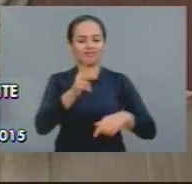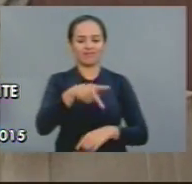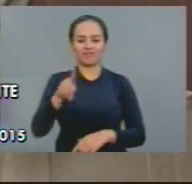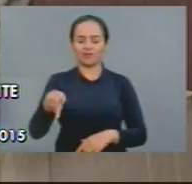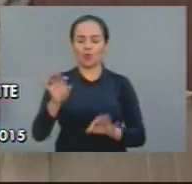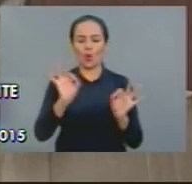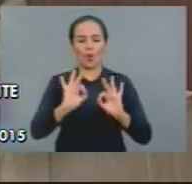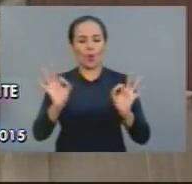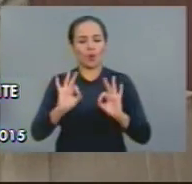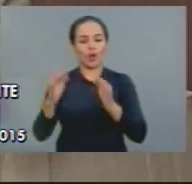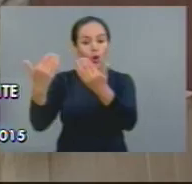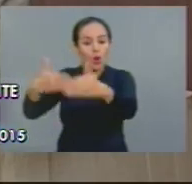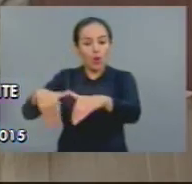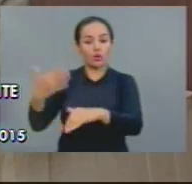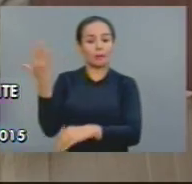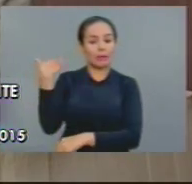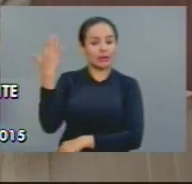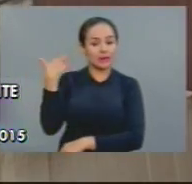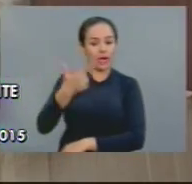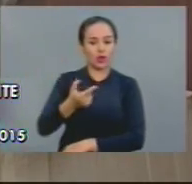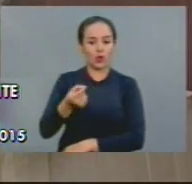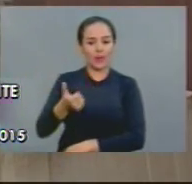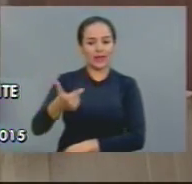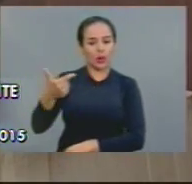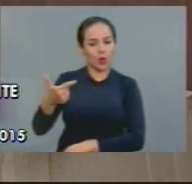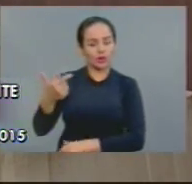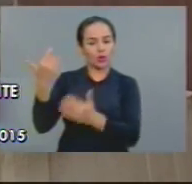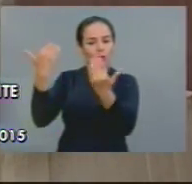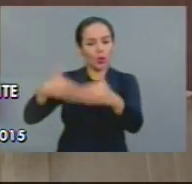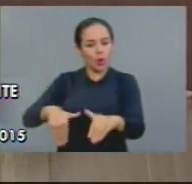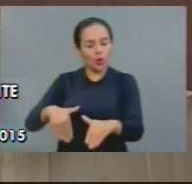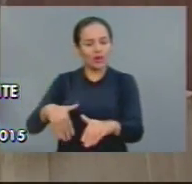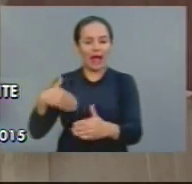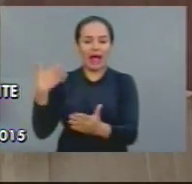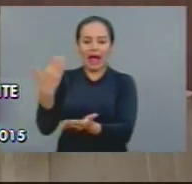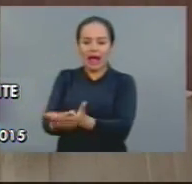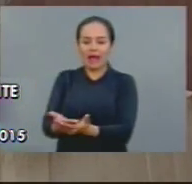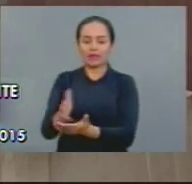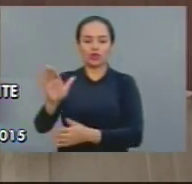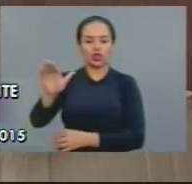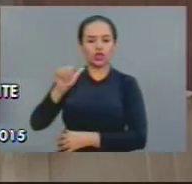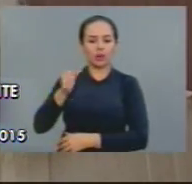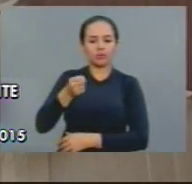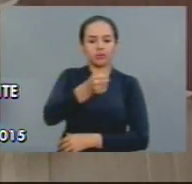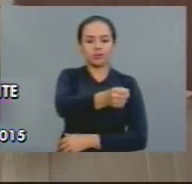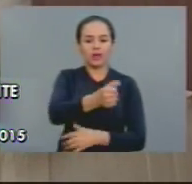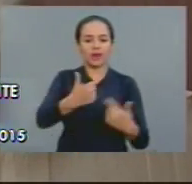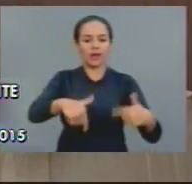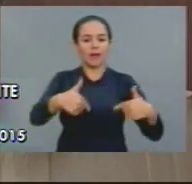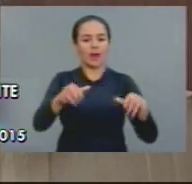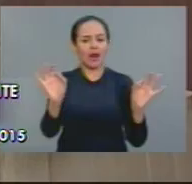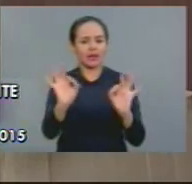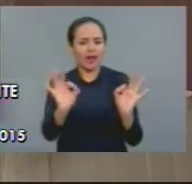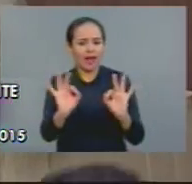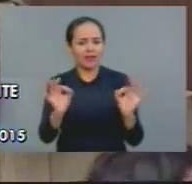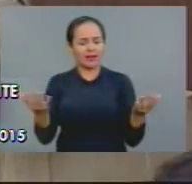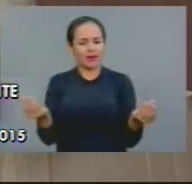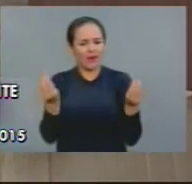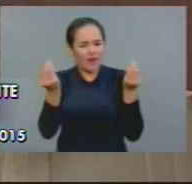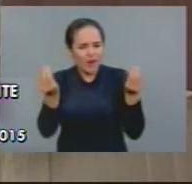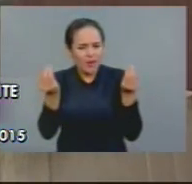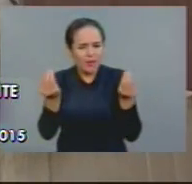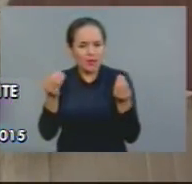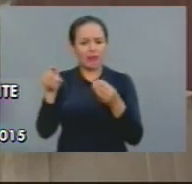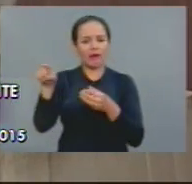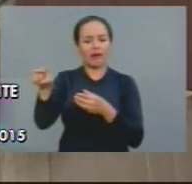professores, quebrando a palavra. Há 160 processos de ascensão funcional parados